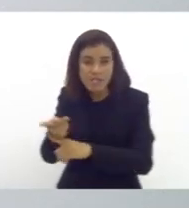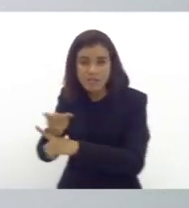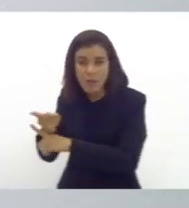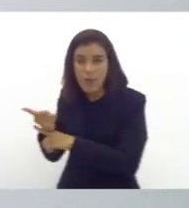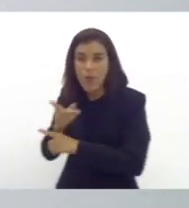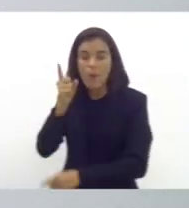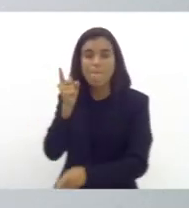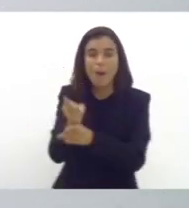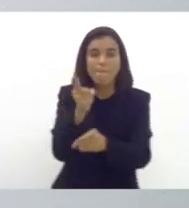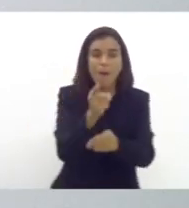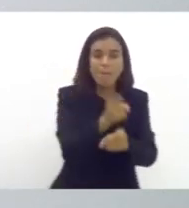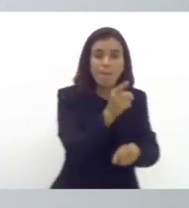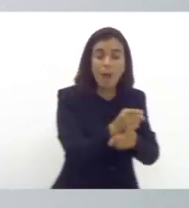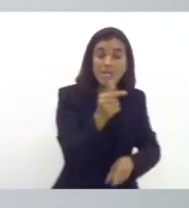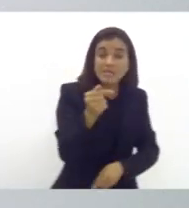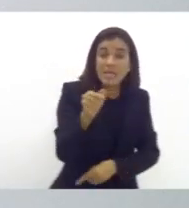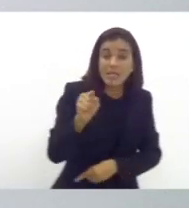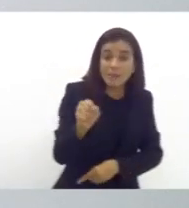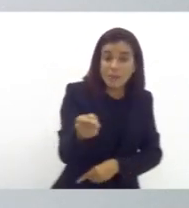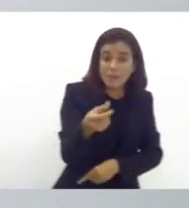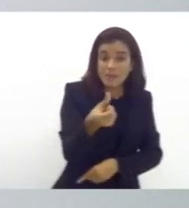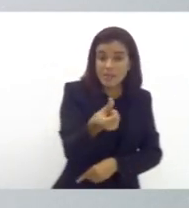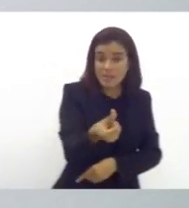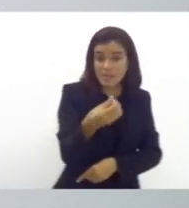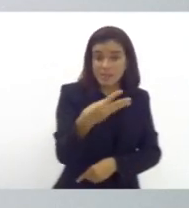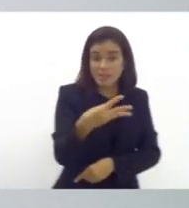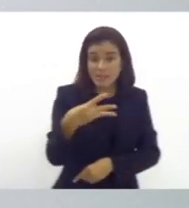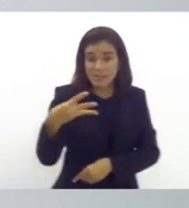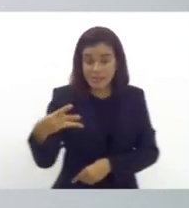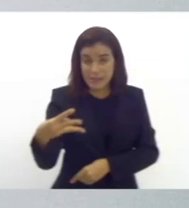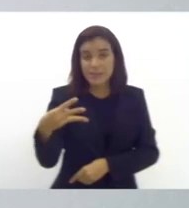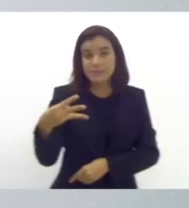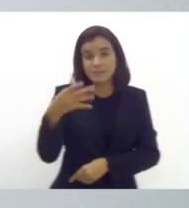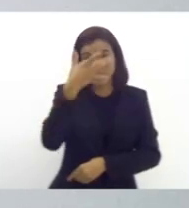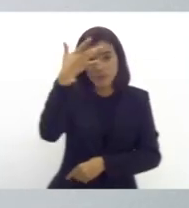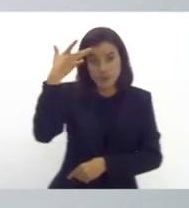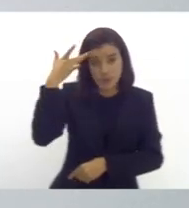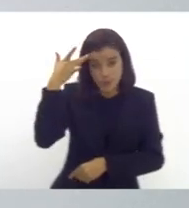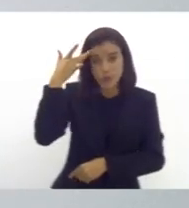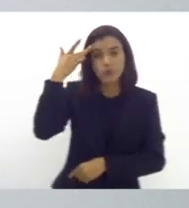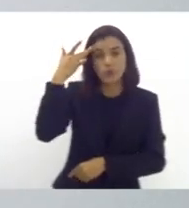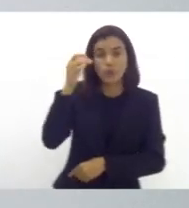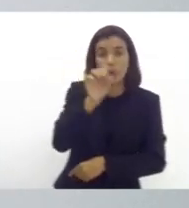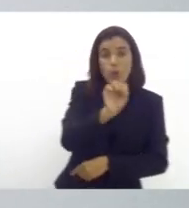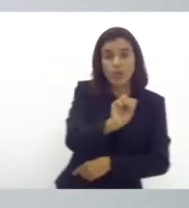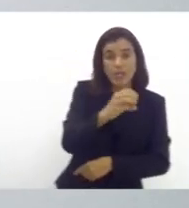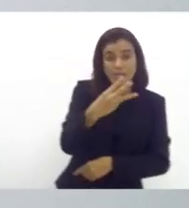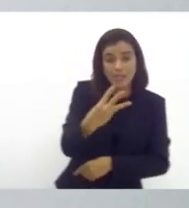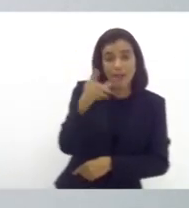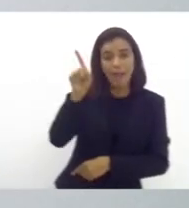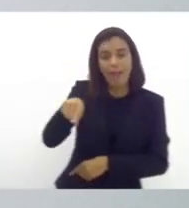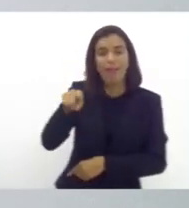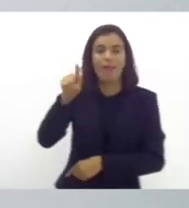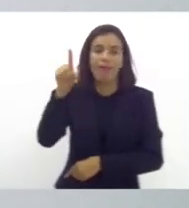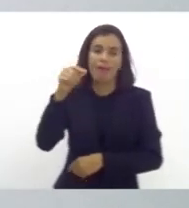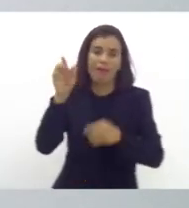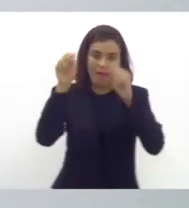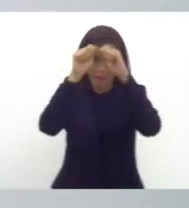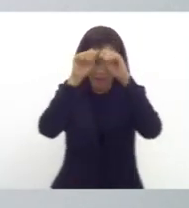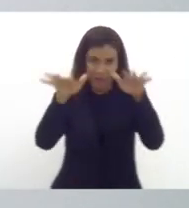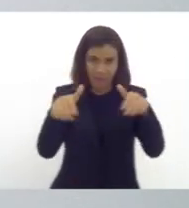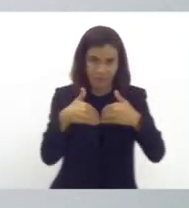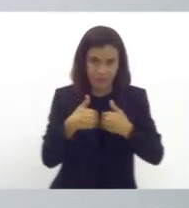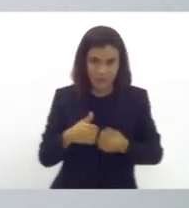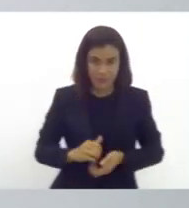coletivos de 7633 dos quais 83 são autistas o